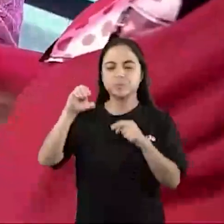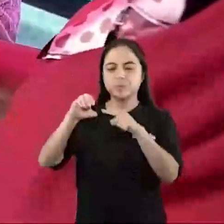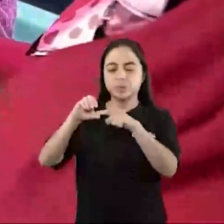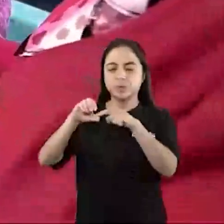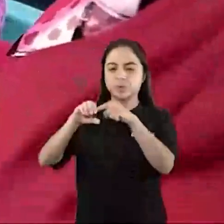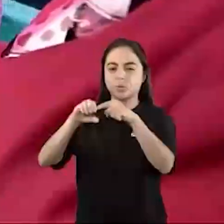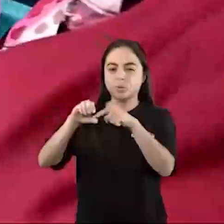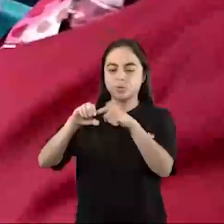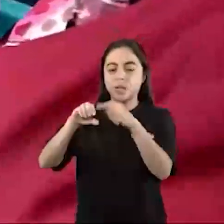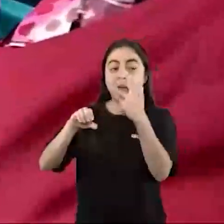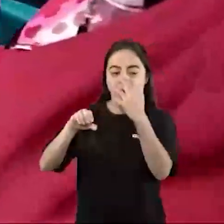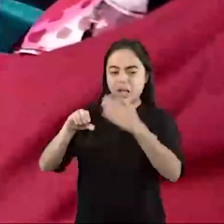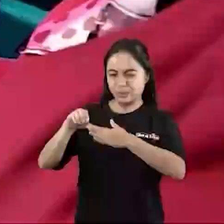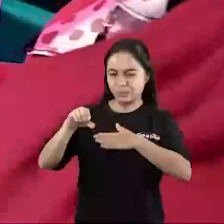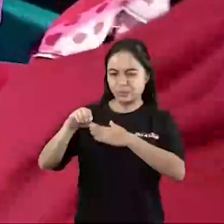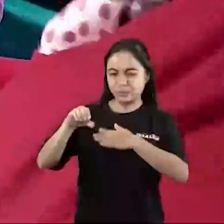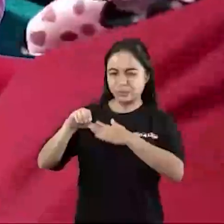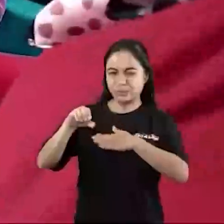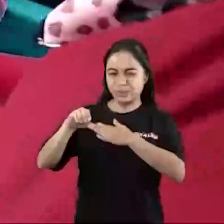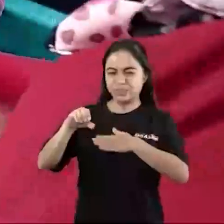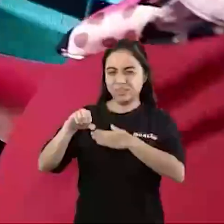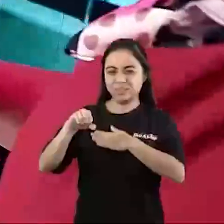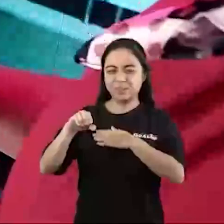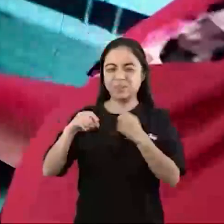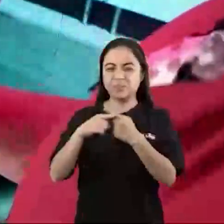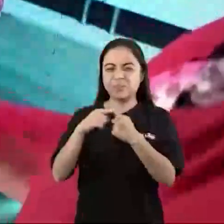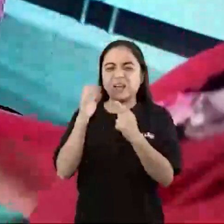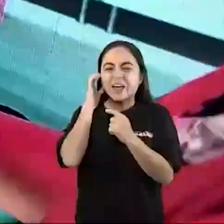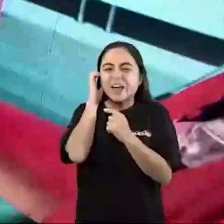Ela está gostando de... Coçando, né?